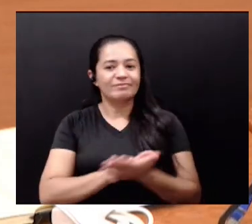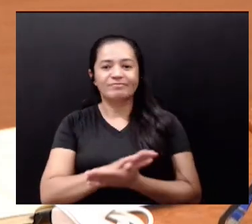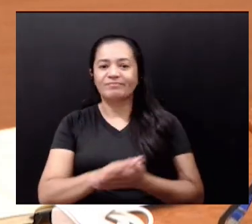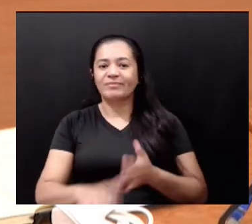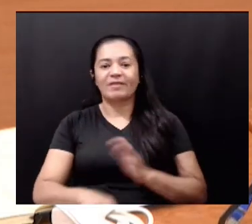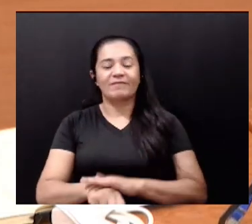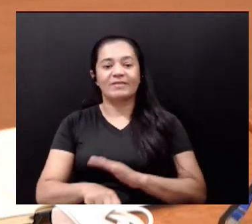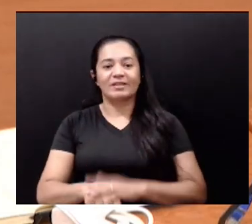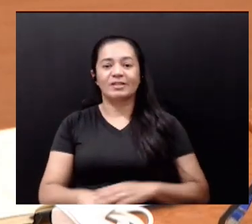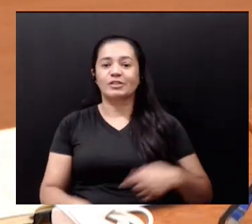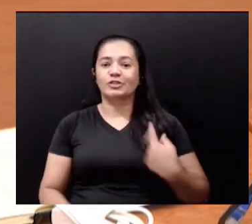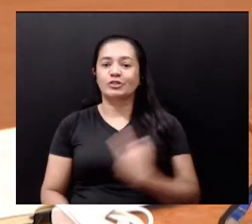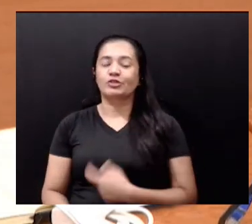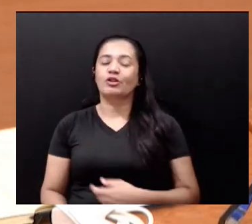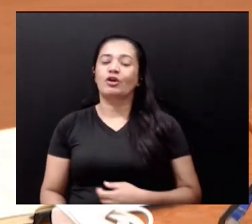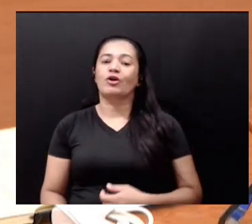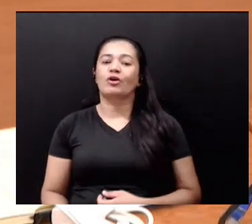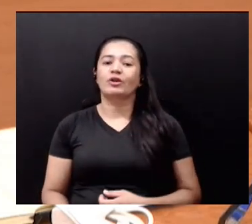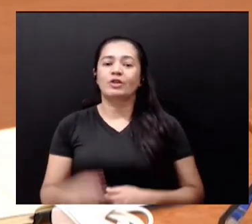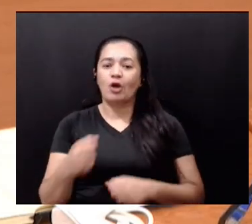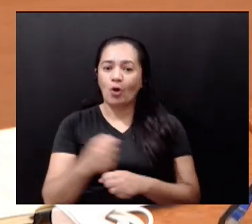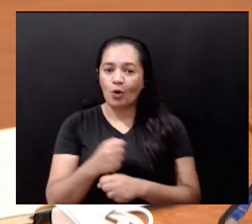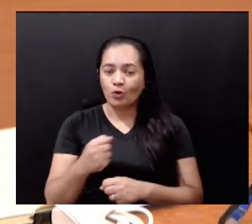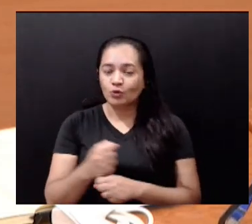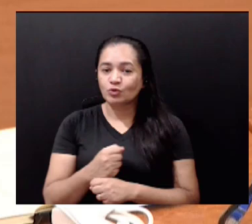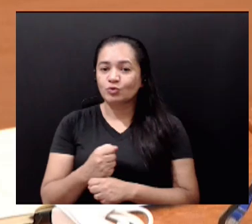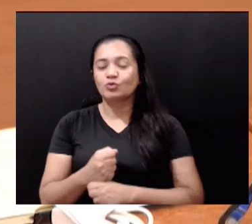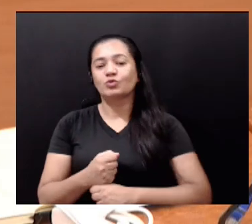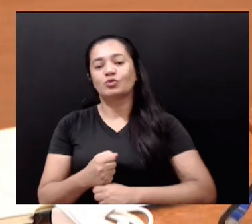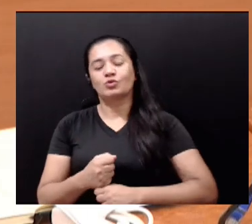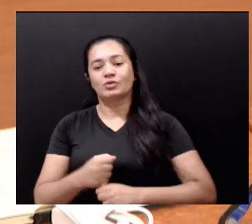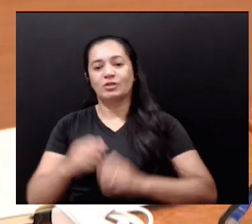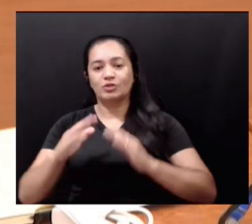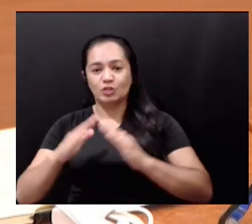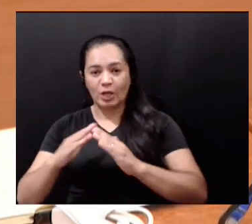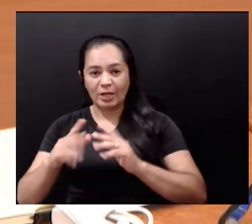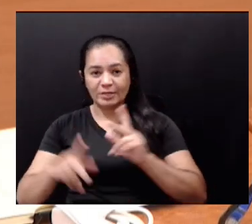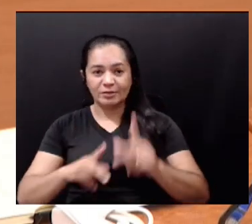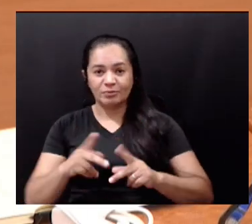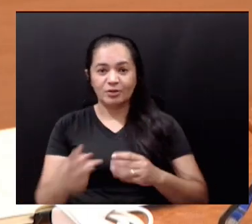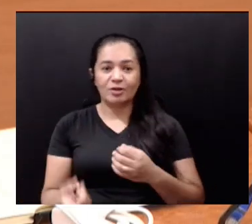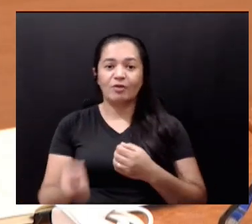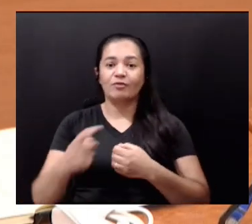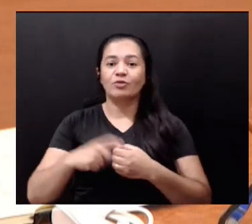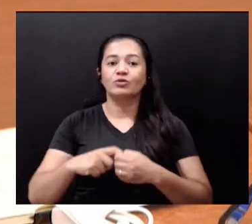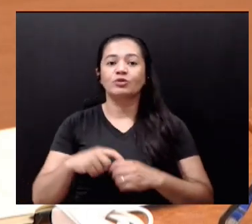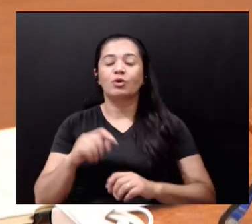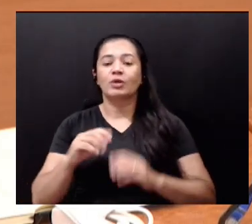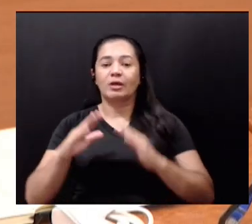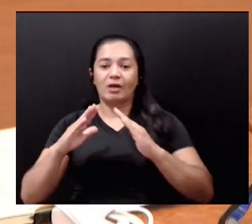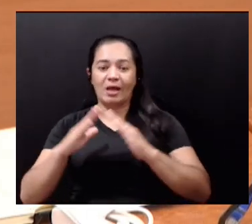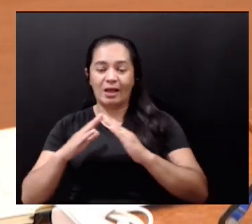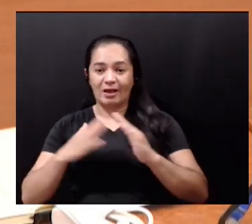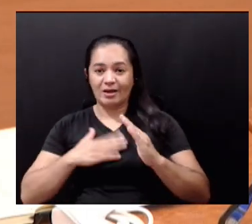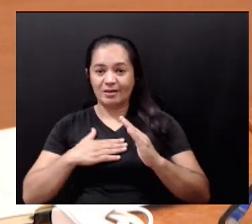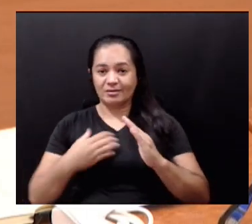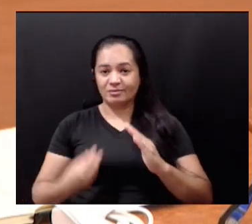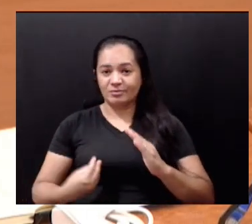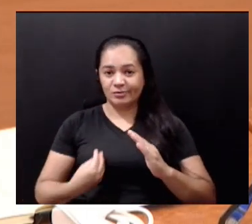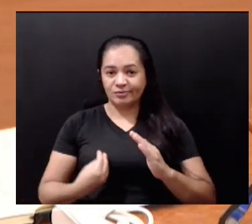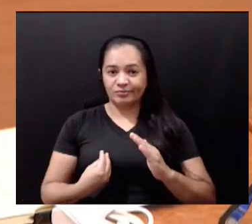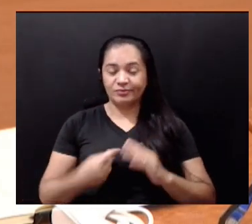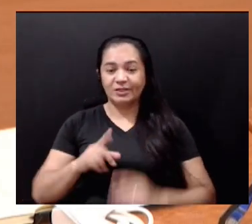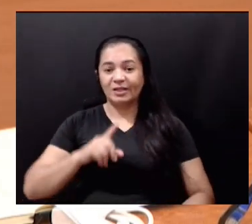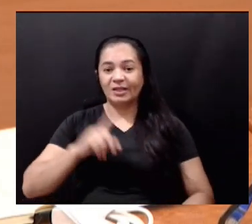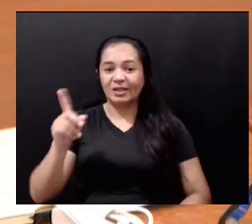ter construção de moradia popular aqui em Campinas com a retomada do Minha Casa Minha Vida. Eu estive lá na Superintendência da Caixa